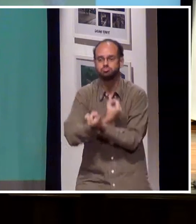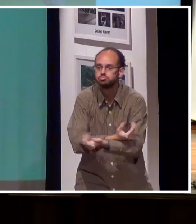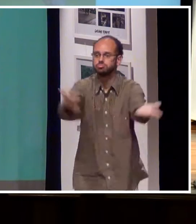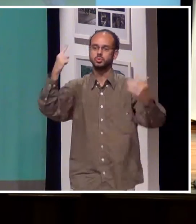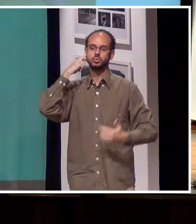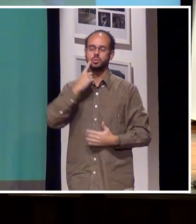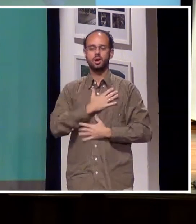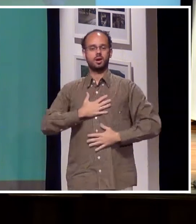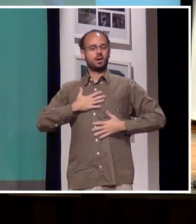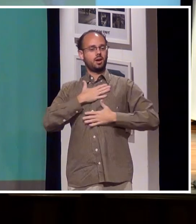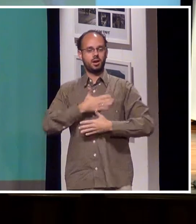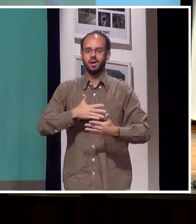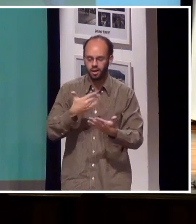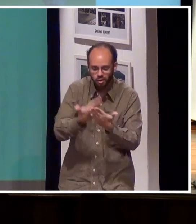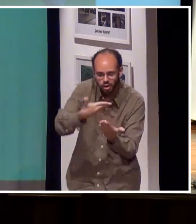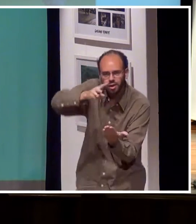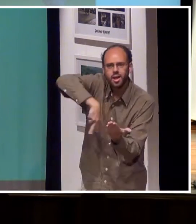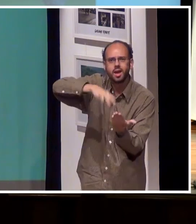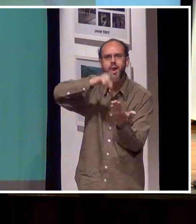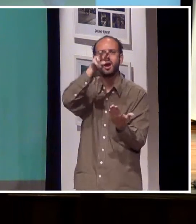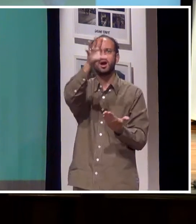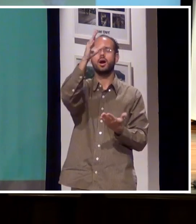Teve a UFSC, juntamente com o INES,